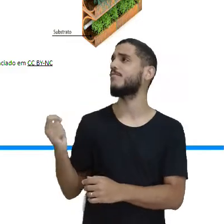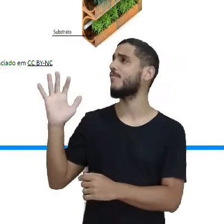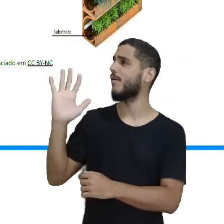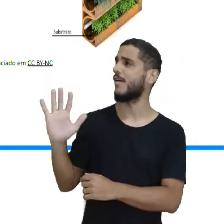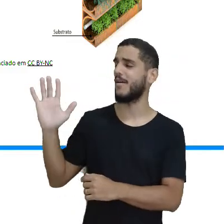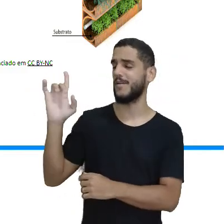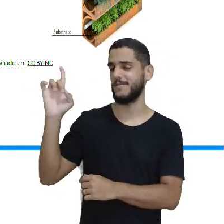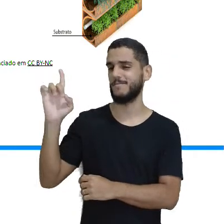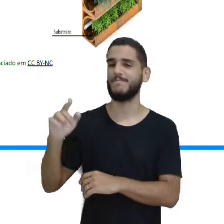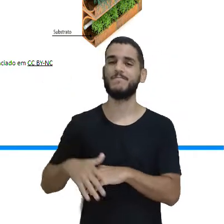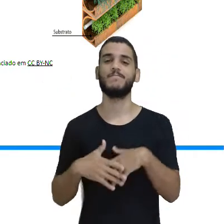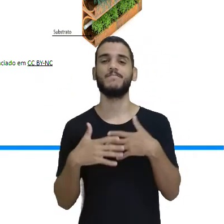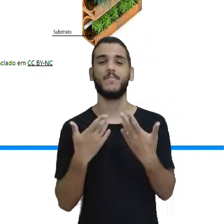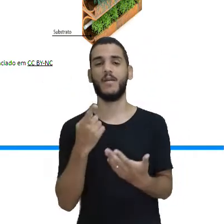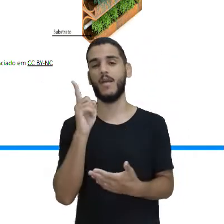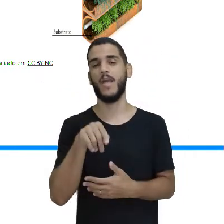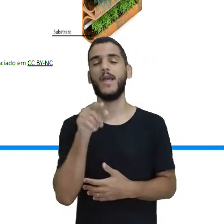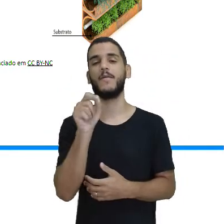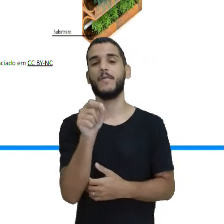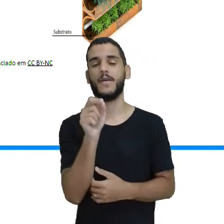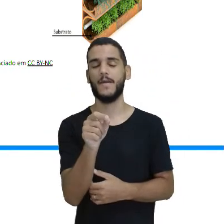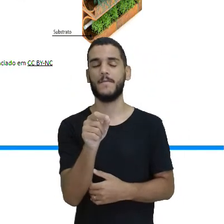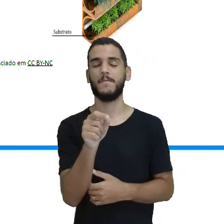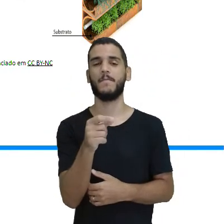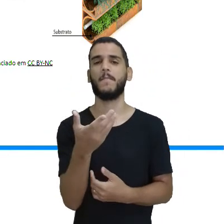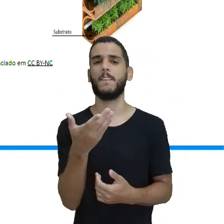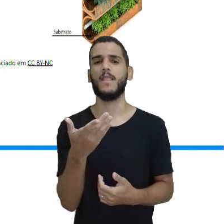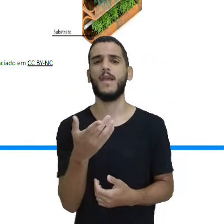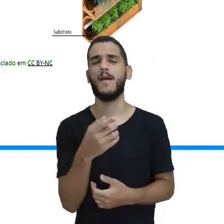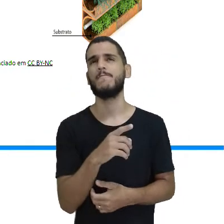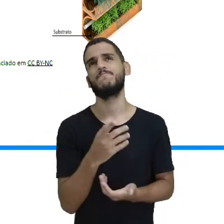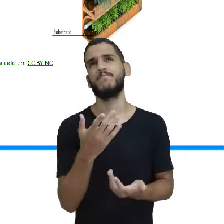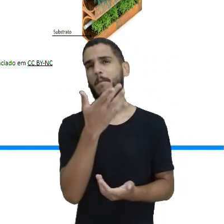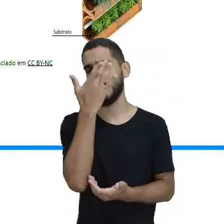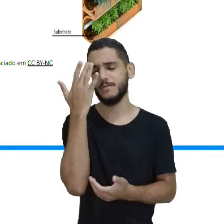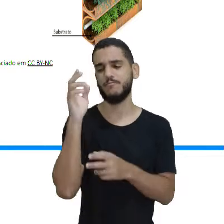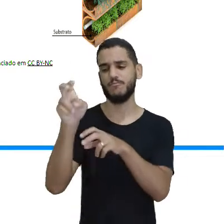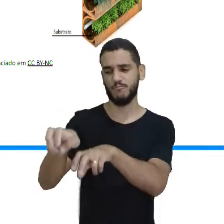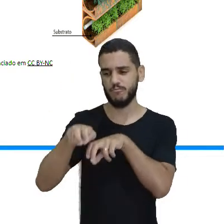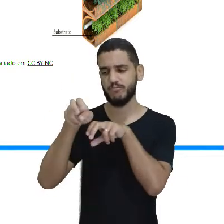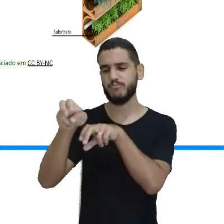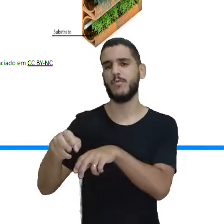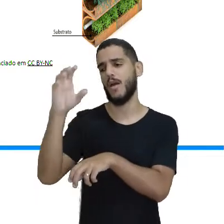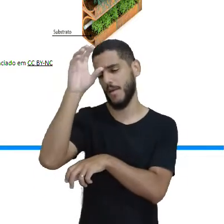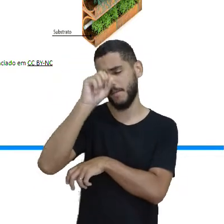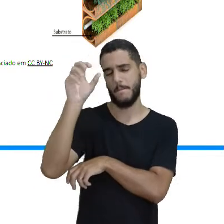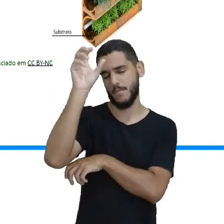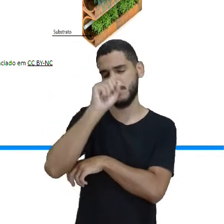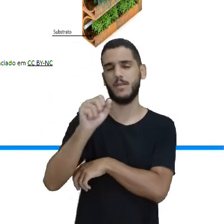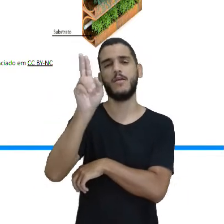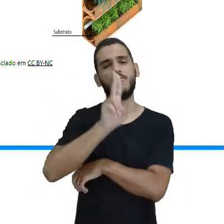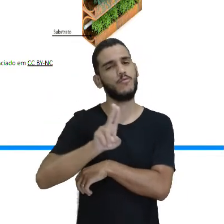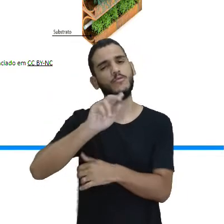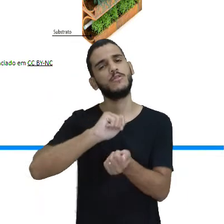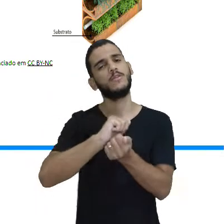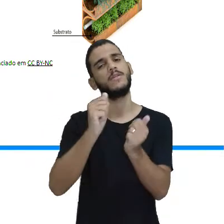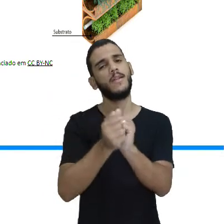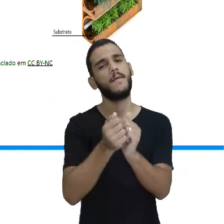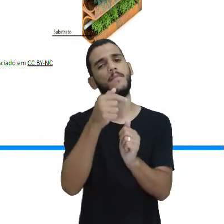né? Então, são práticas que são basicamente da área rural, mas que algumas pessoas utilizam também